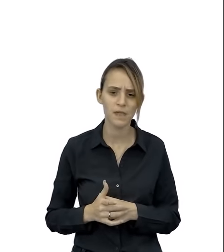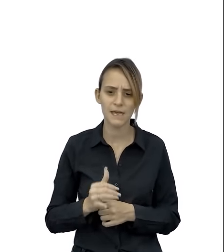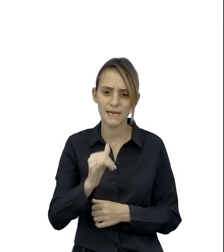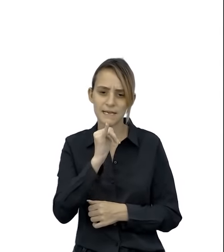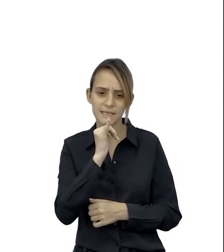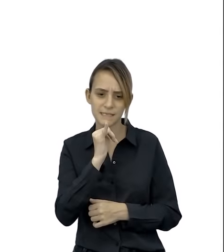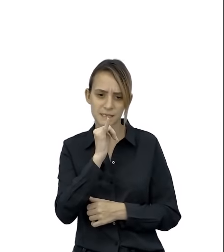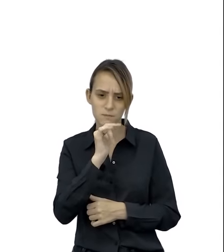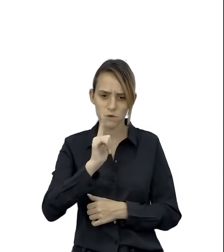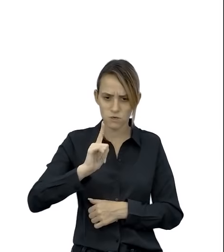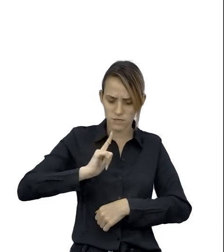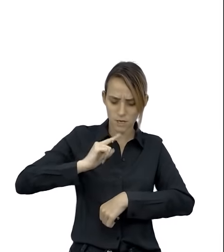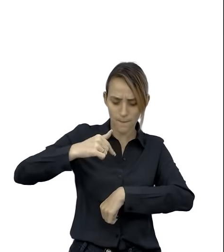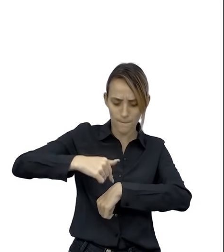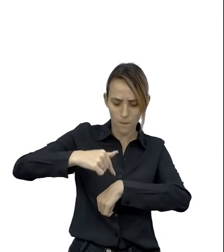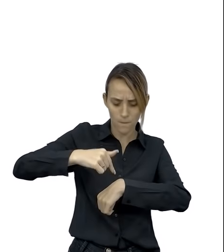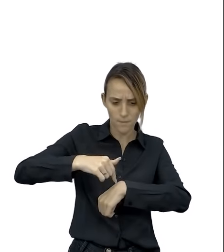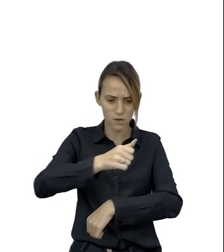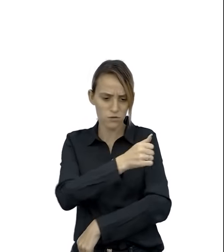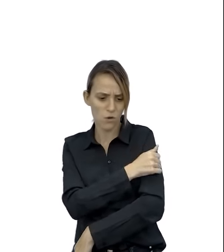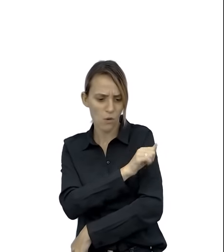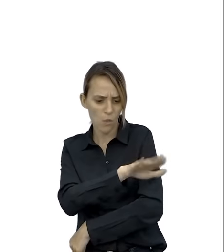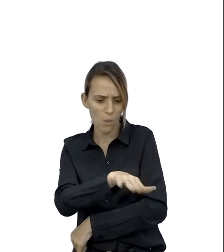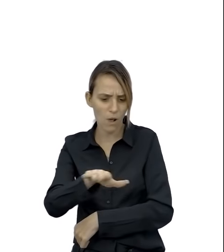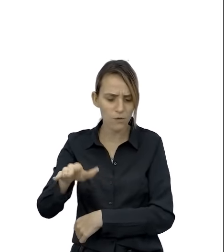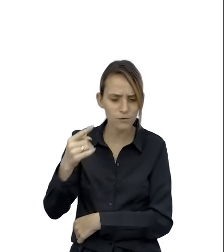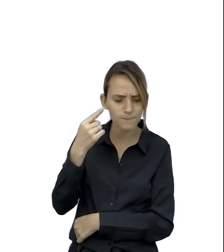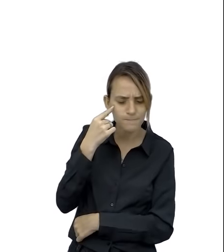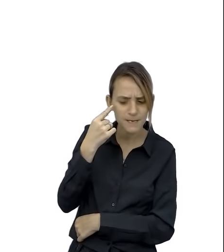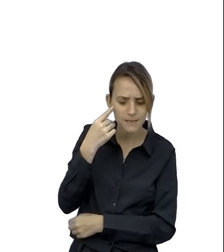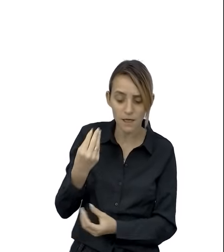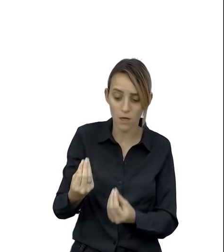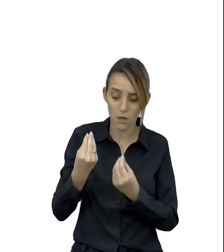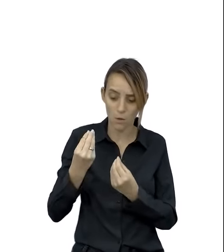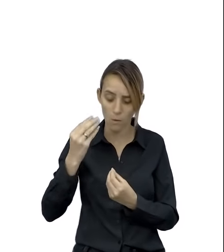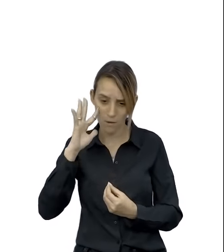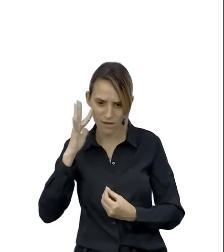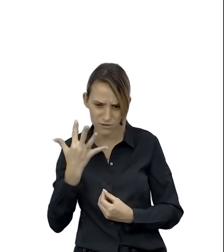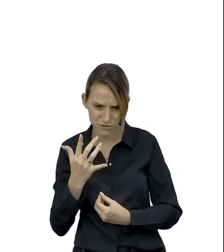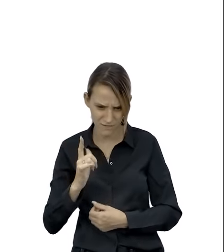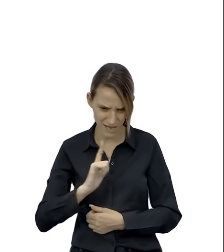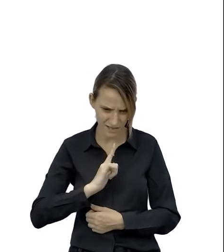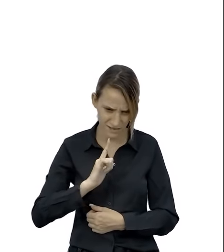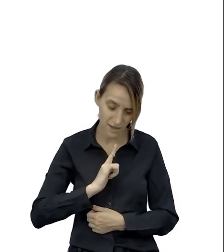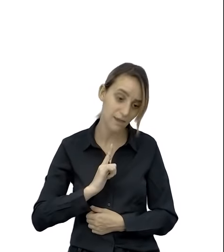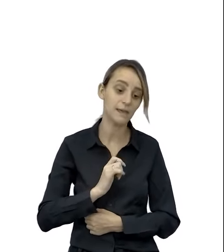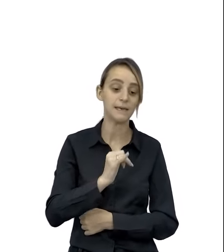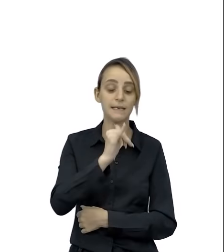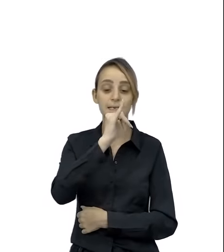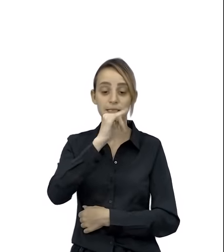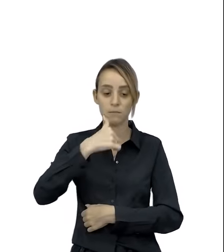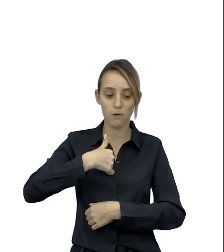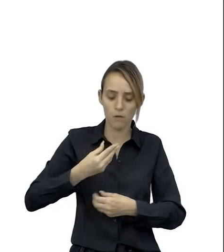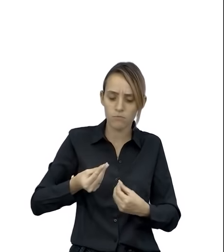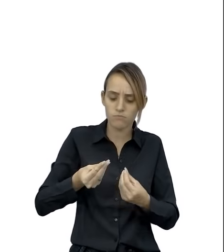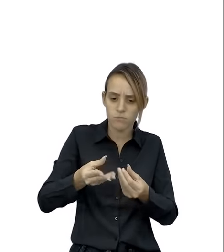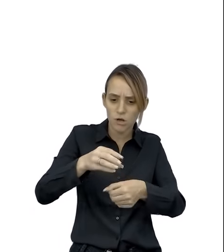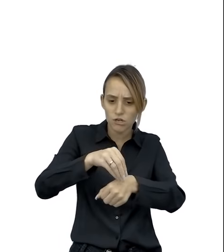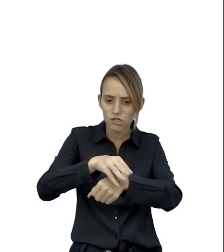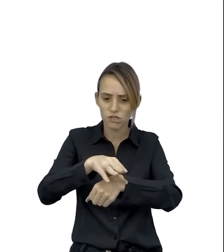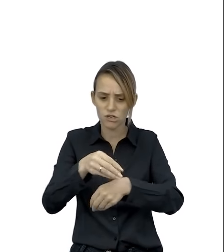que os estudantes refletissem o que era para ser realizado? Ou seja, eu dei o comando, considerei